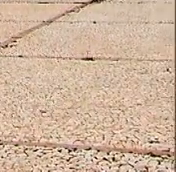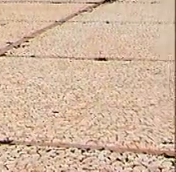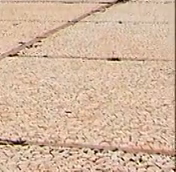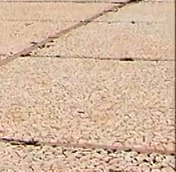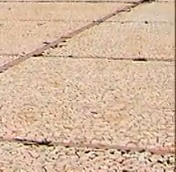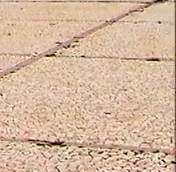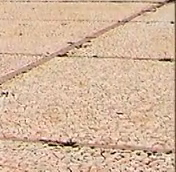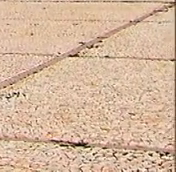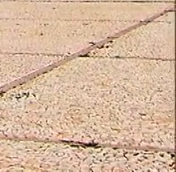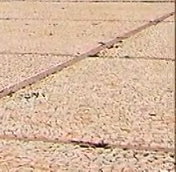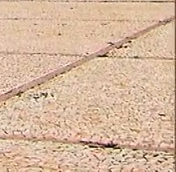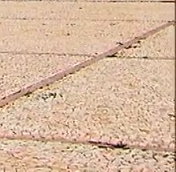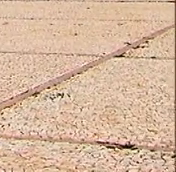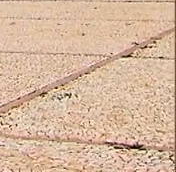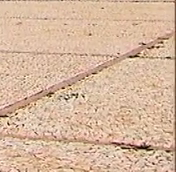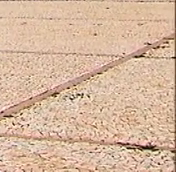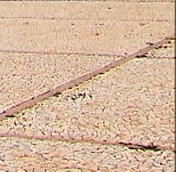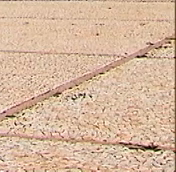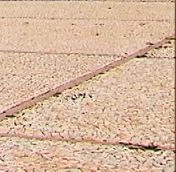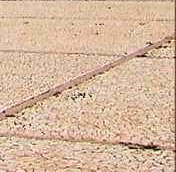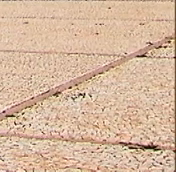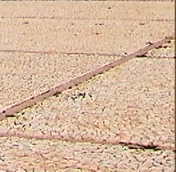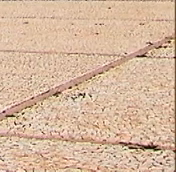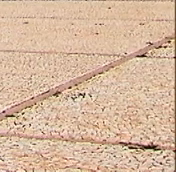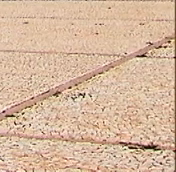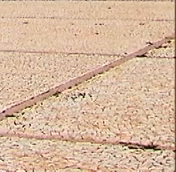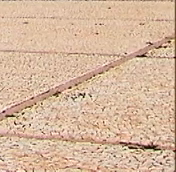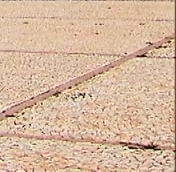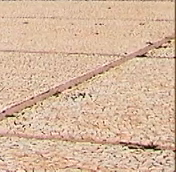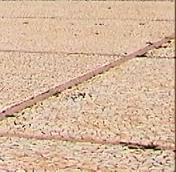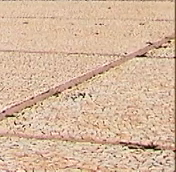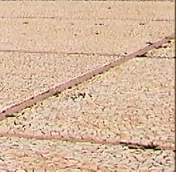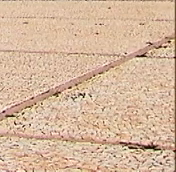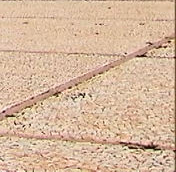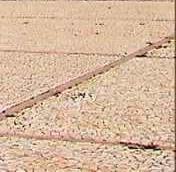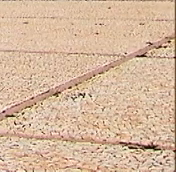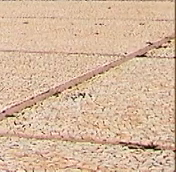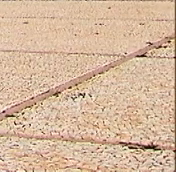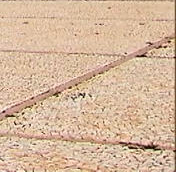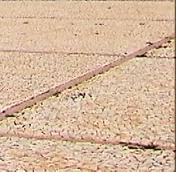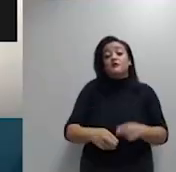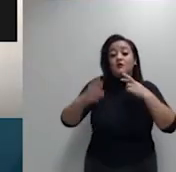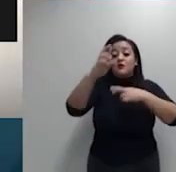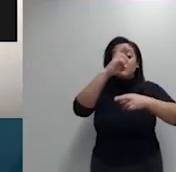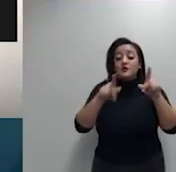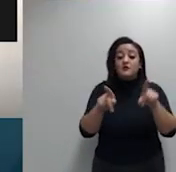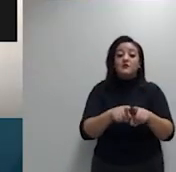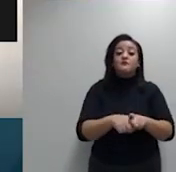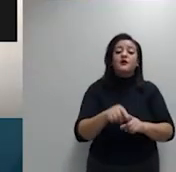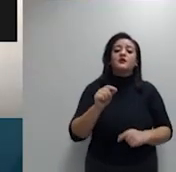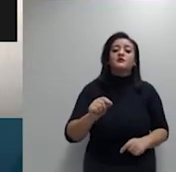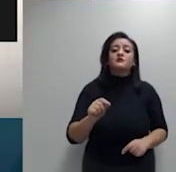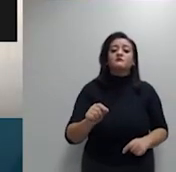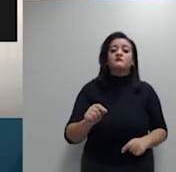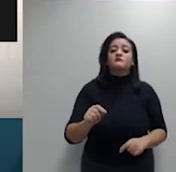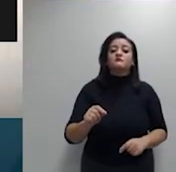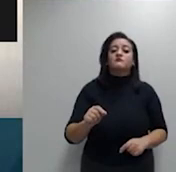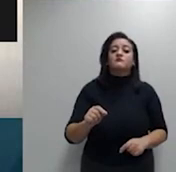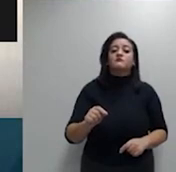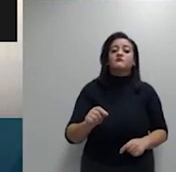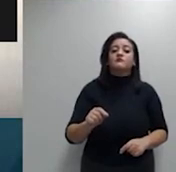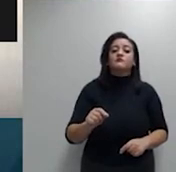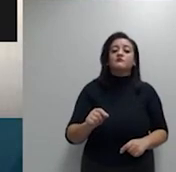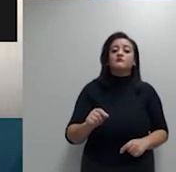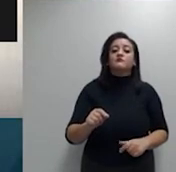O que é o gatilho de foro durante as investigações como é feito da conexão e da continência por unanimidade a corte